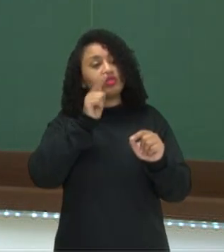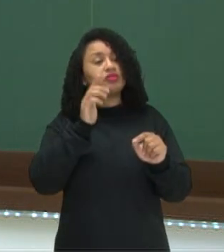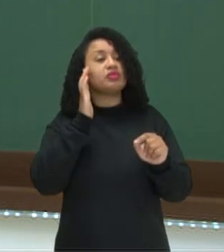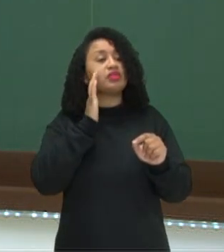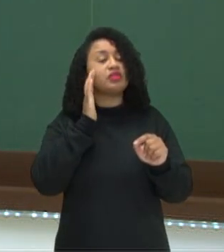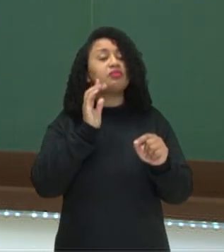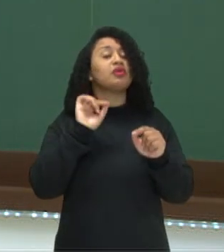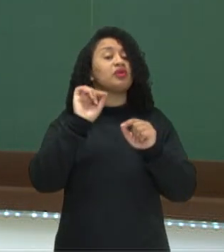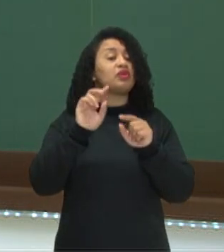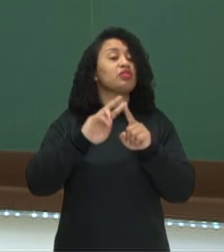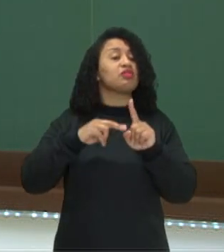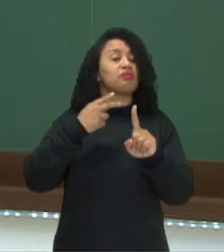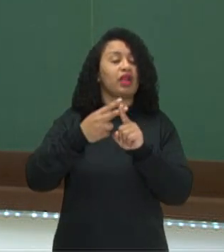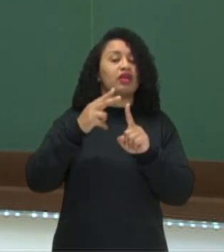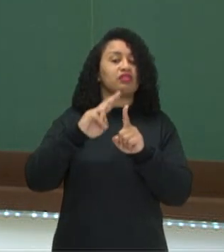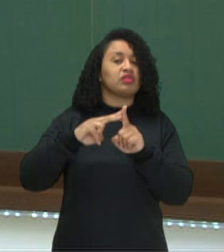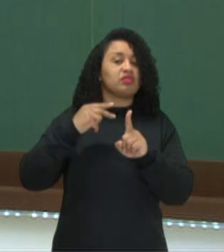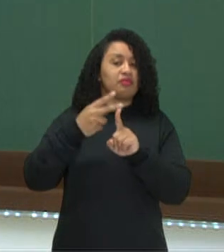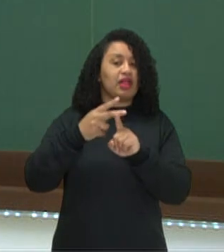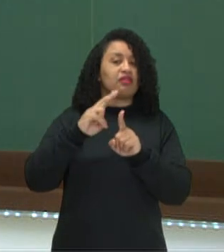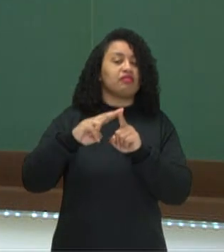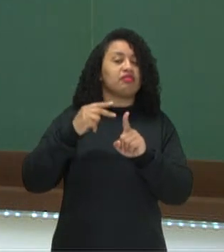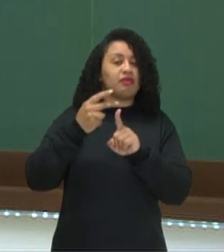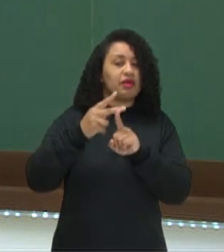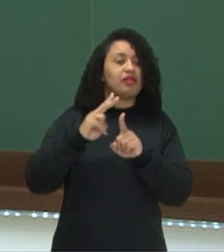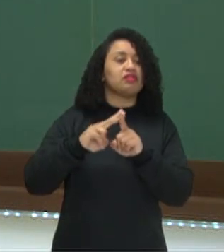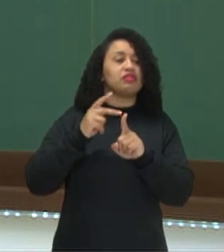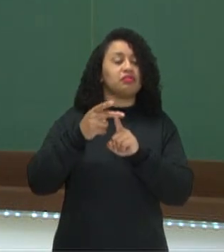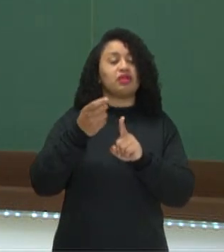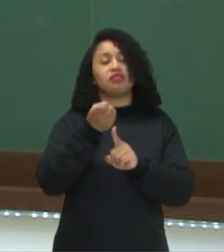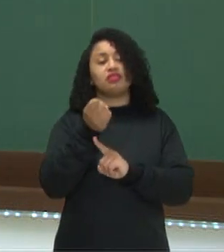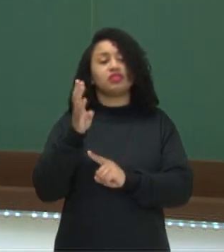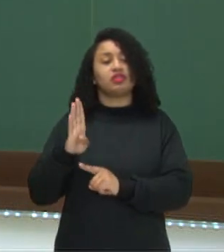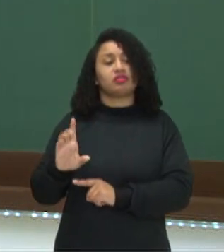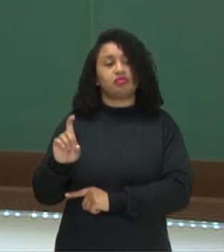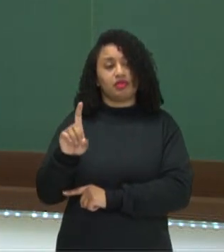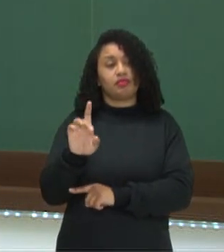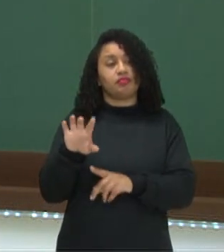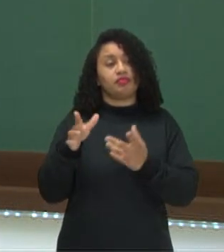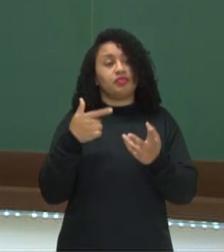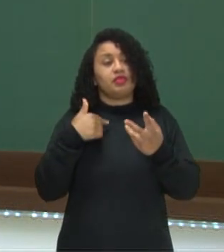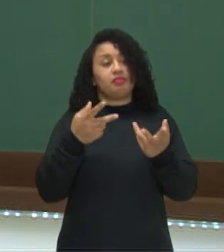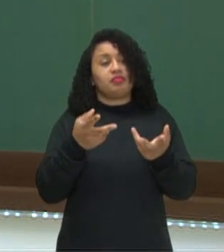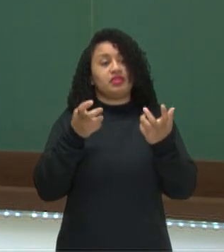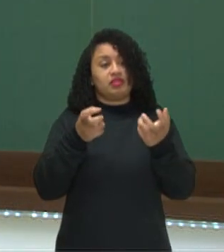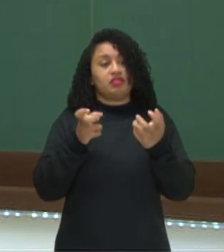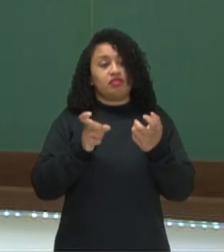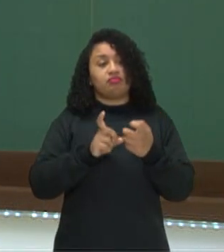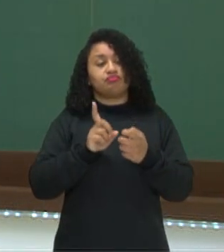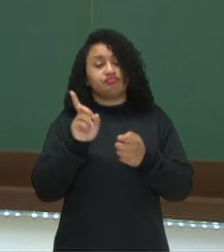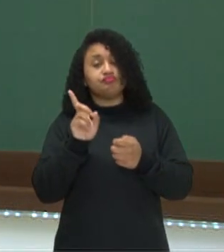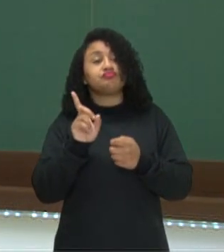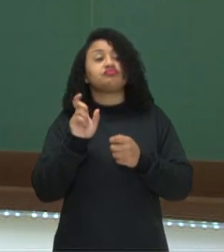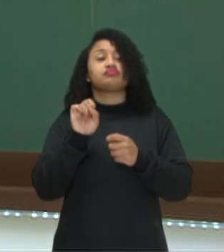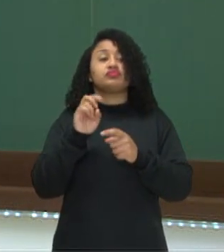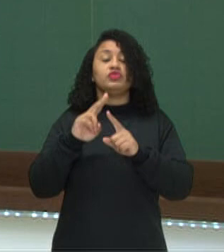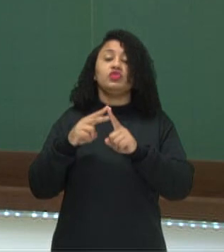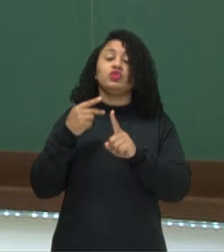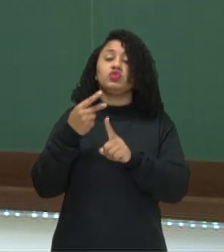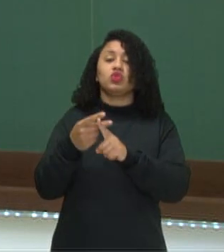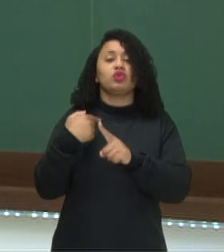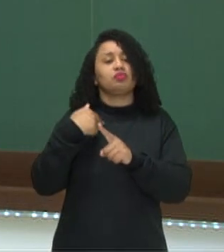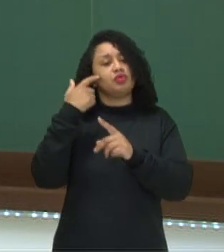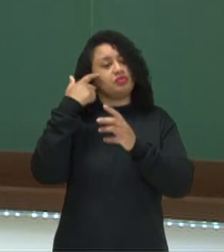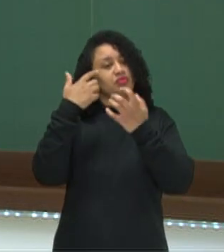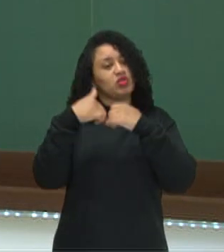que falava que dobrava, né? O número de bactérias dobra. Então, olha só, aqui, se dobra, eu penso